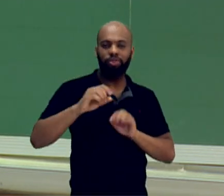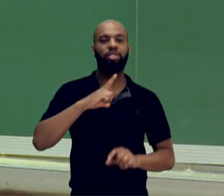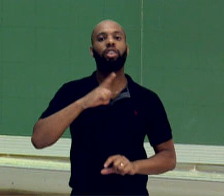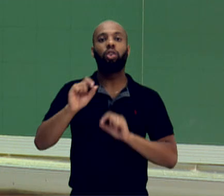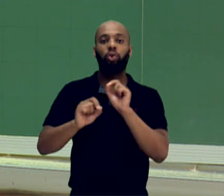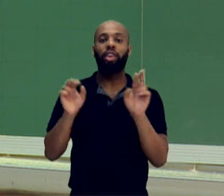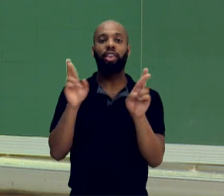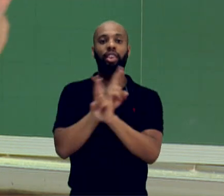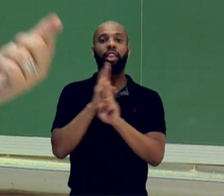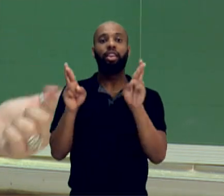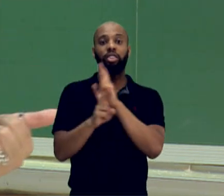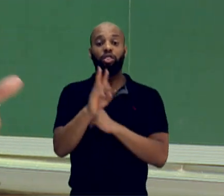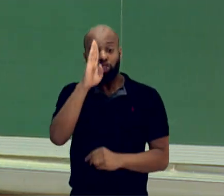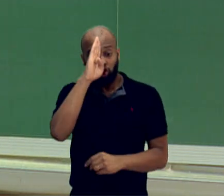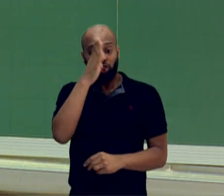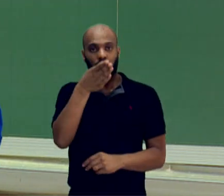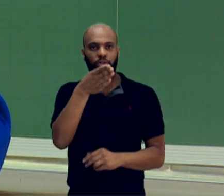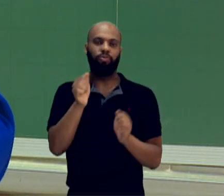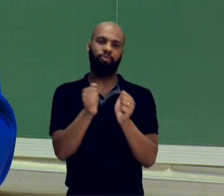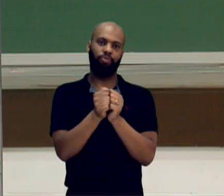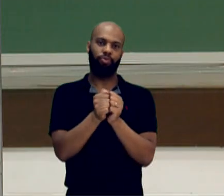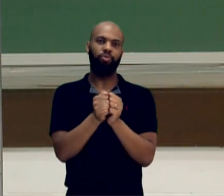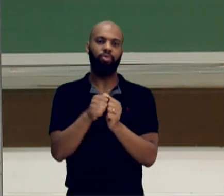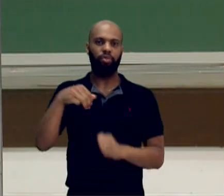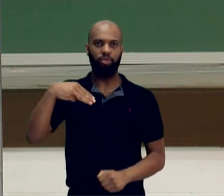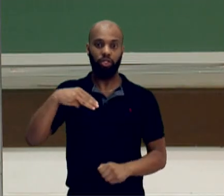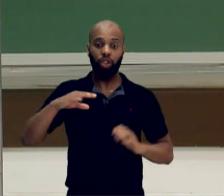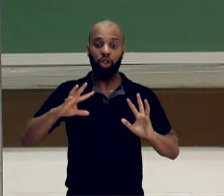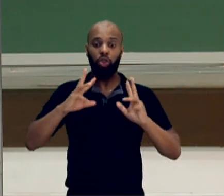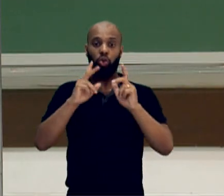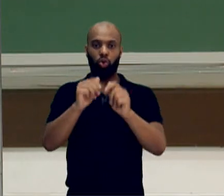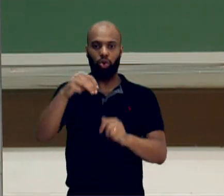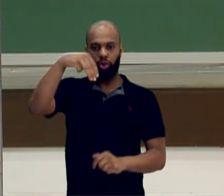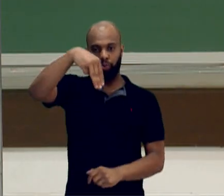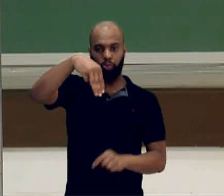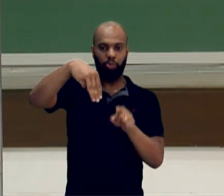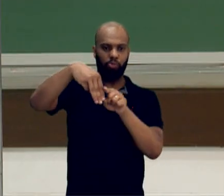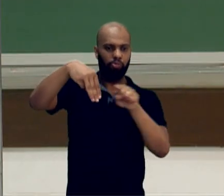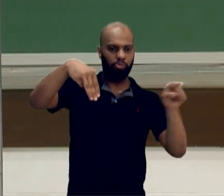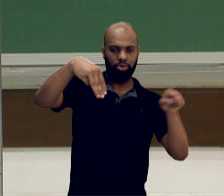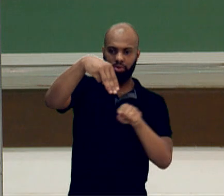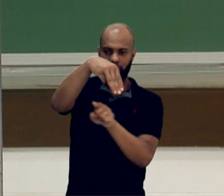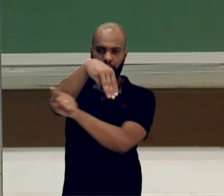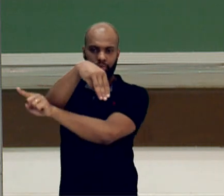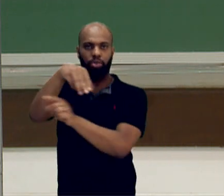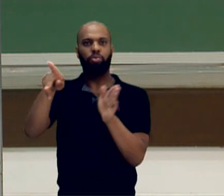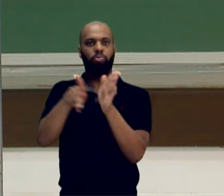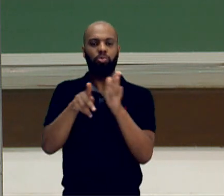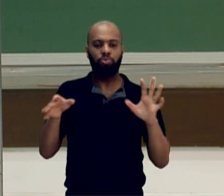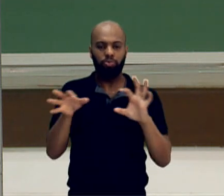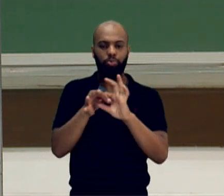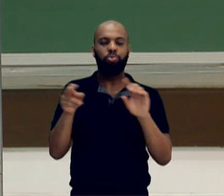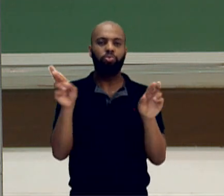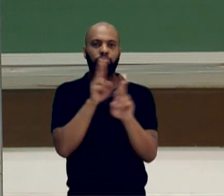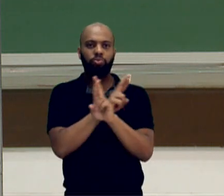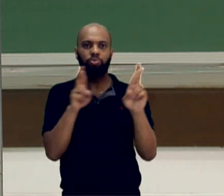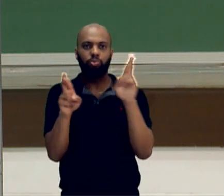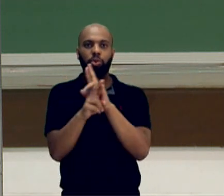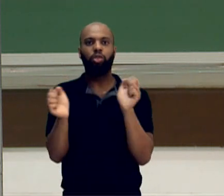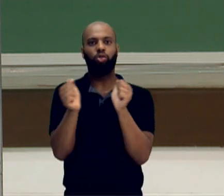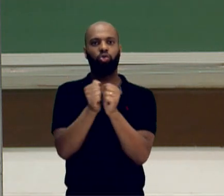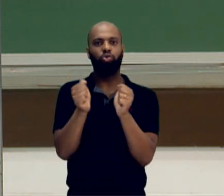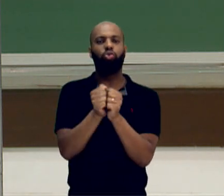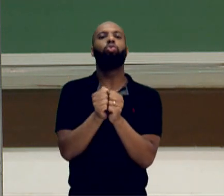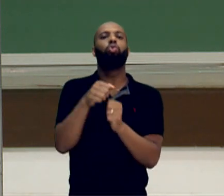tem relação direta com o metro. Todas as unidades de medida de comprimento têm relação ali com o metro, quando a gente